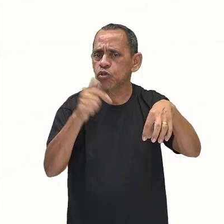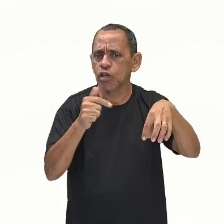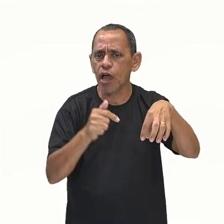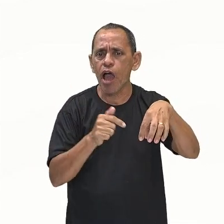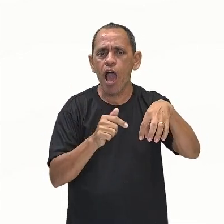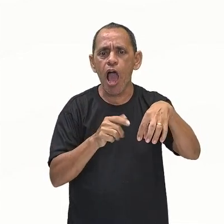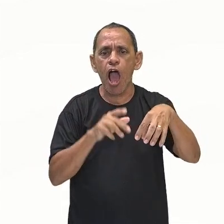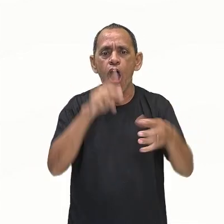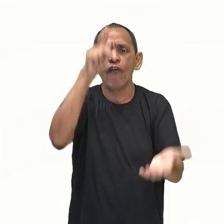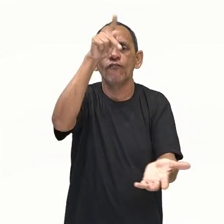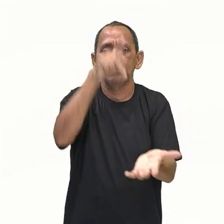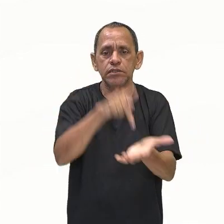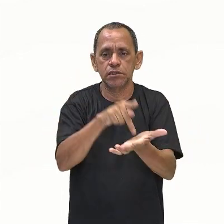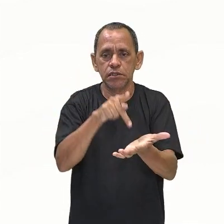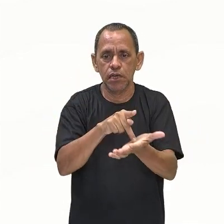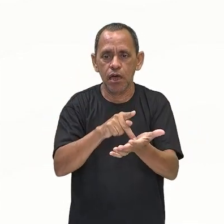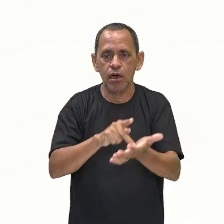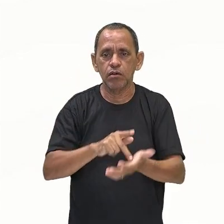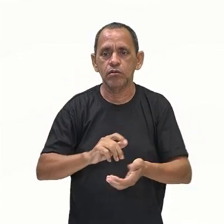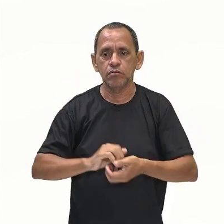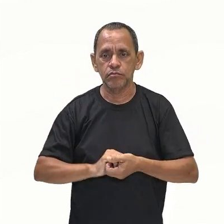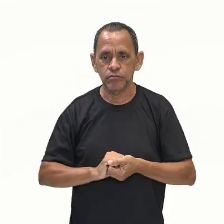oficialmente,